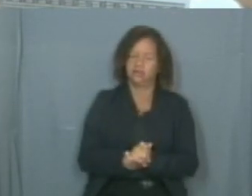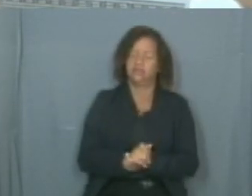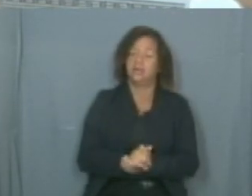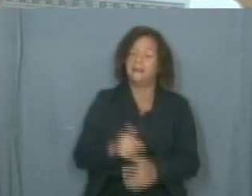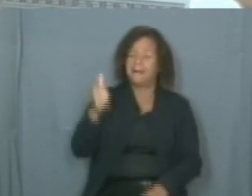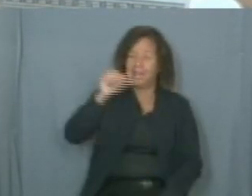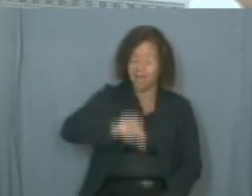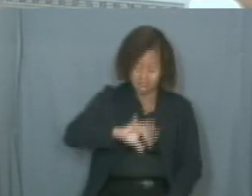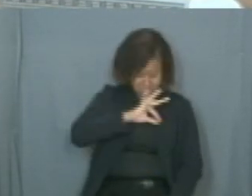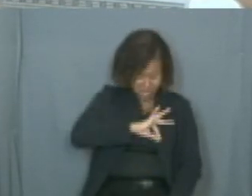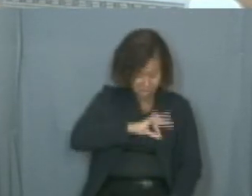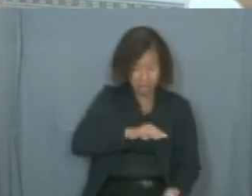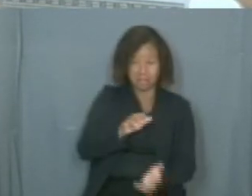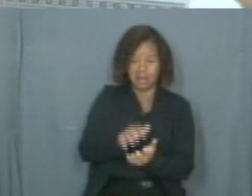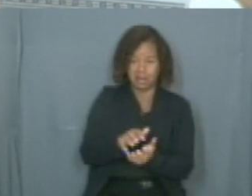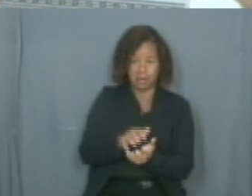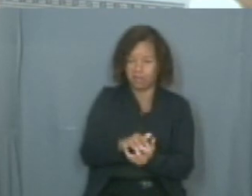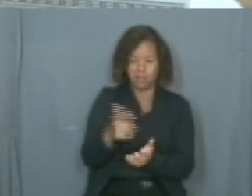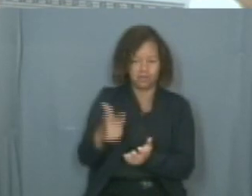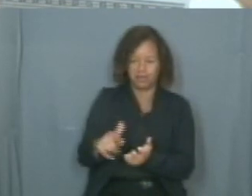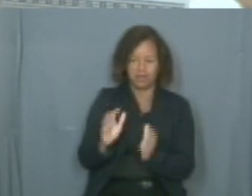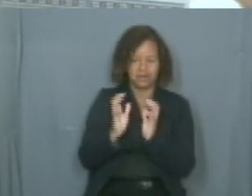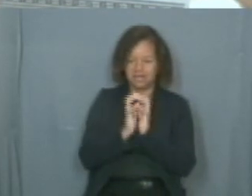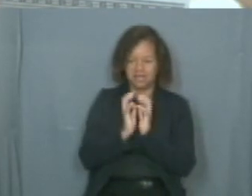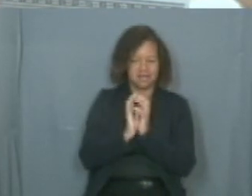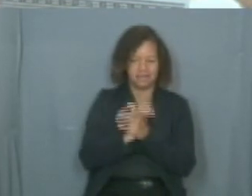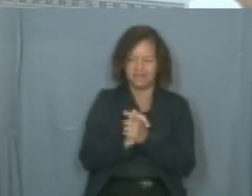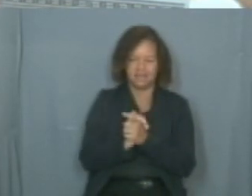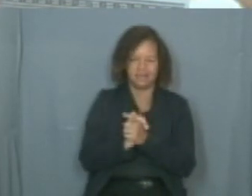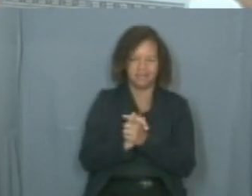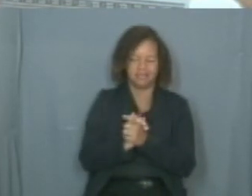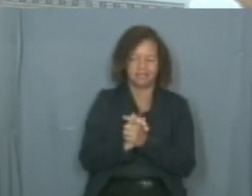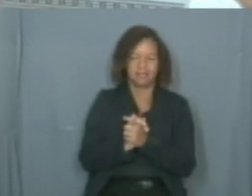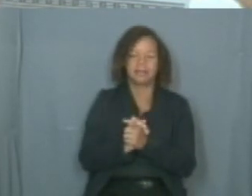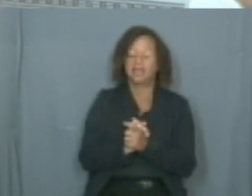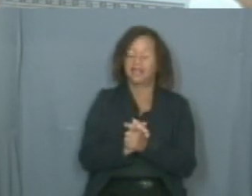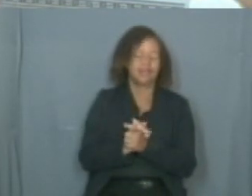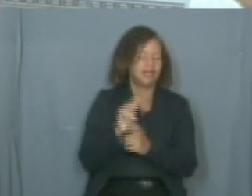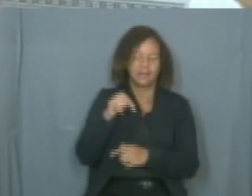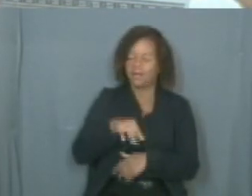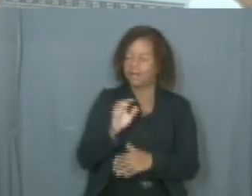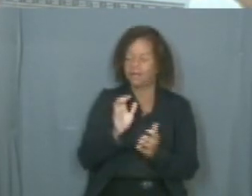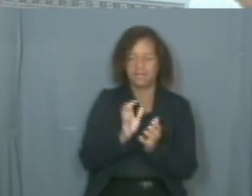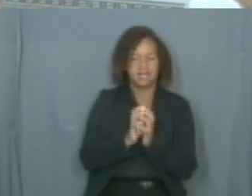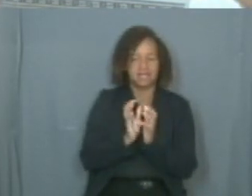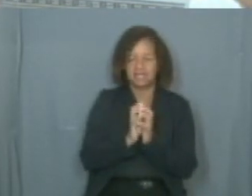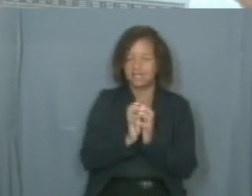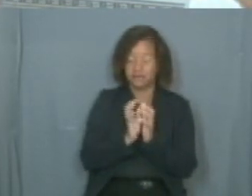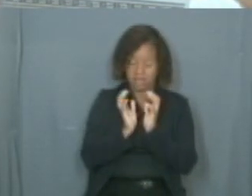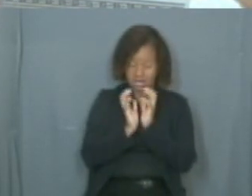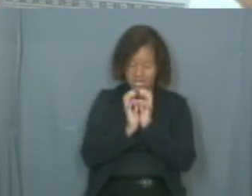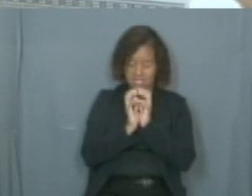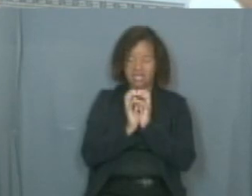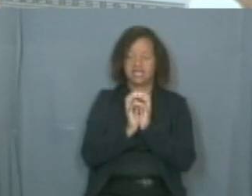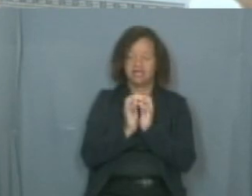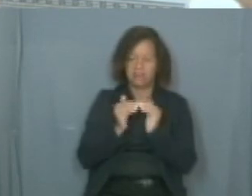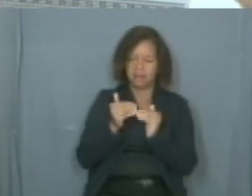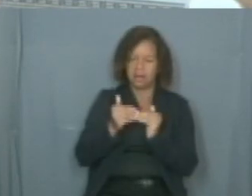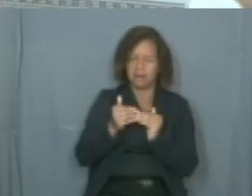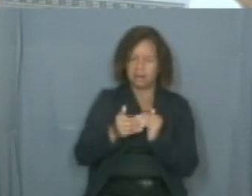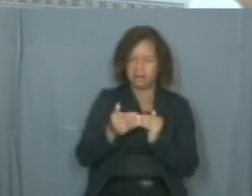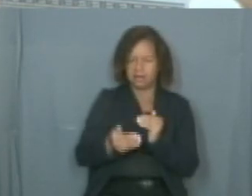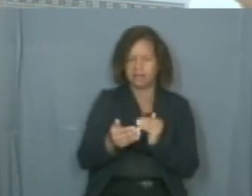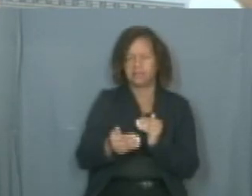pior salário de Pernambuco não é do Recife. Sem dúvida nenhuma, não é do Recife. O Recife tem plano de cargo e carreira.